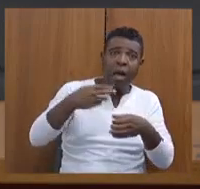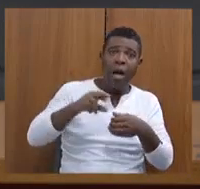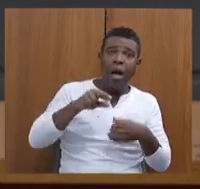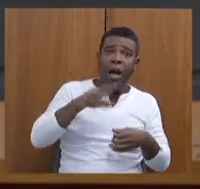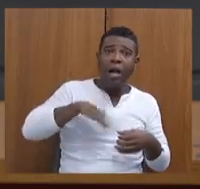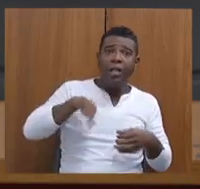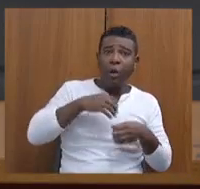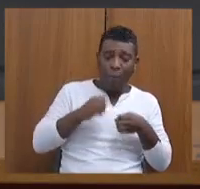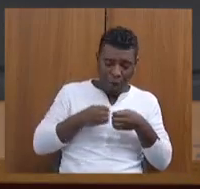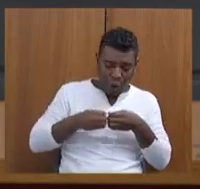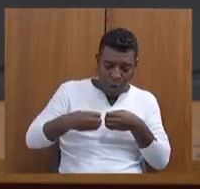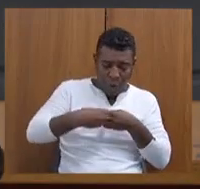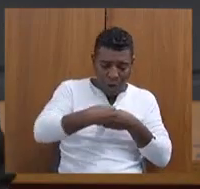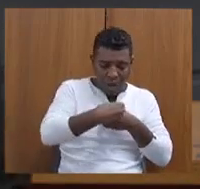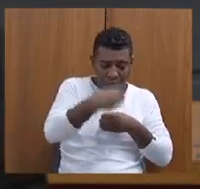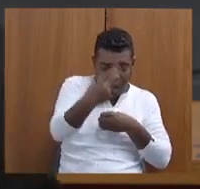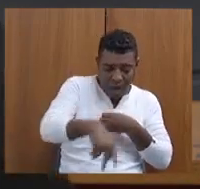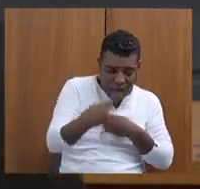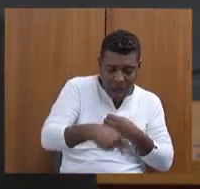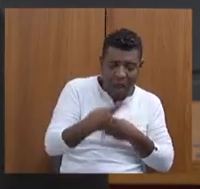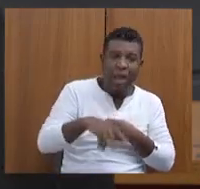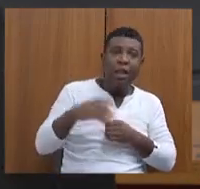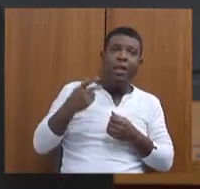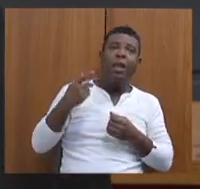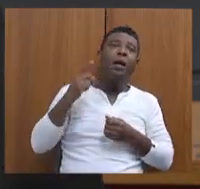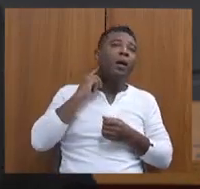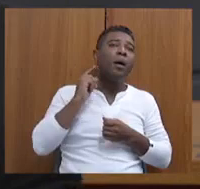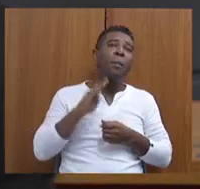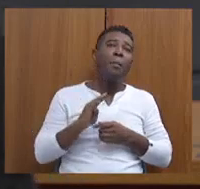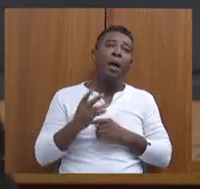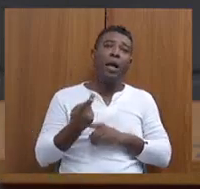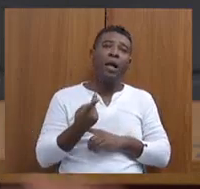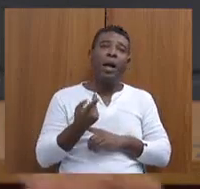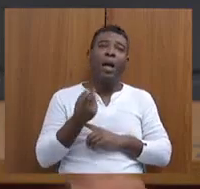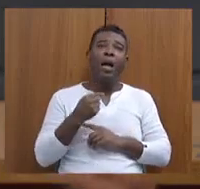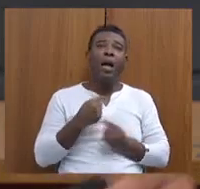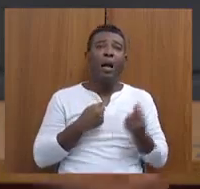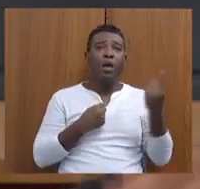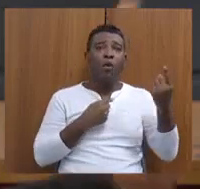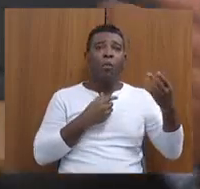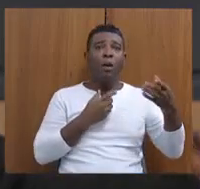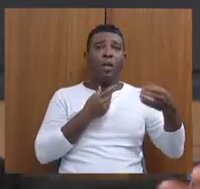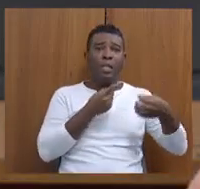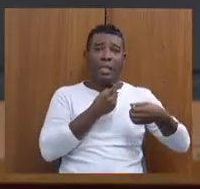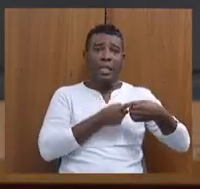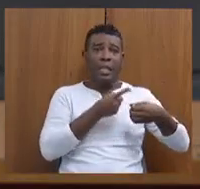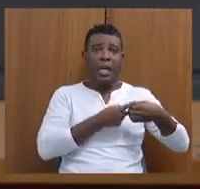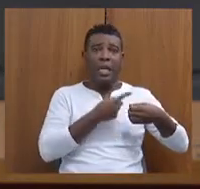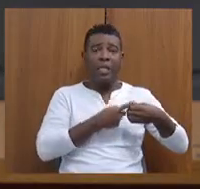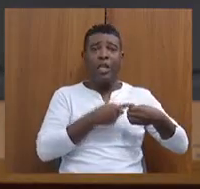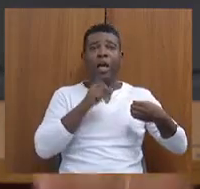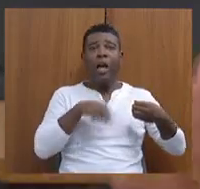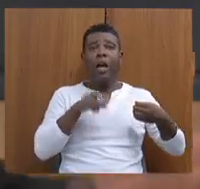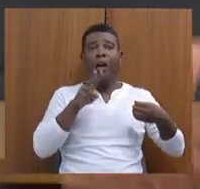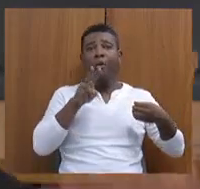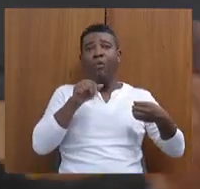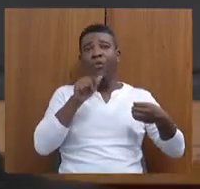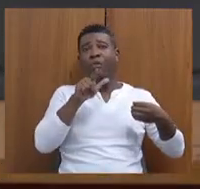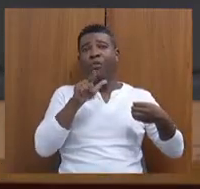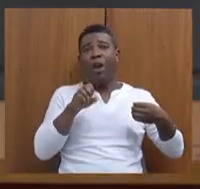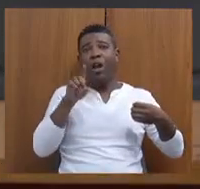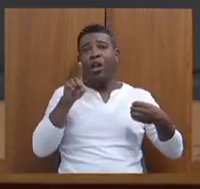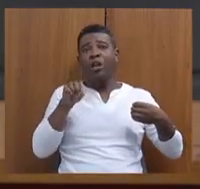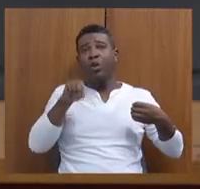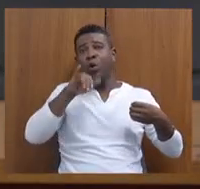talvez poderia até dizer que é uma cidade é o Vale do Jequitinhonha da região metropolitana pelo menos